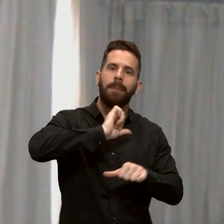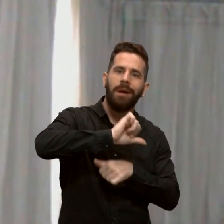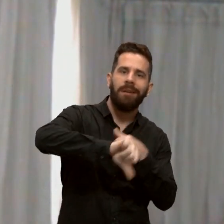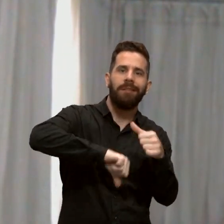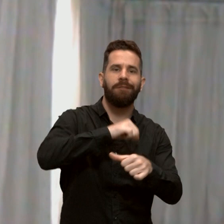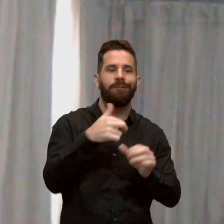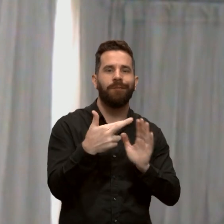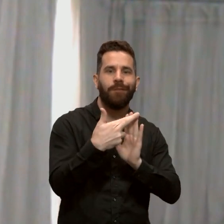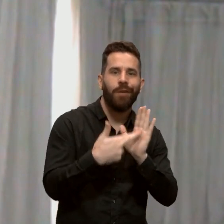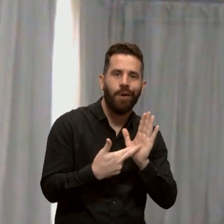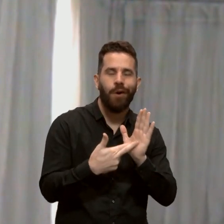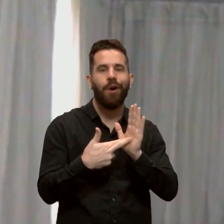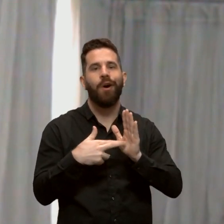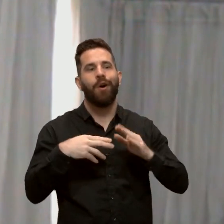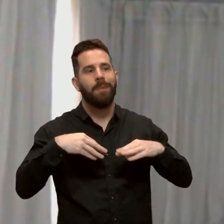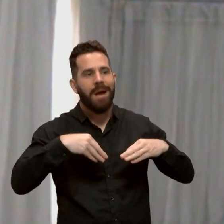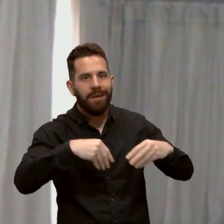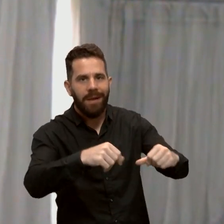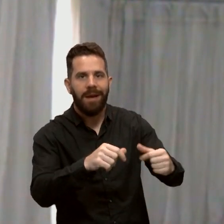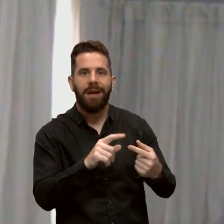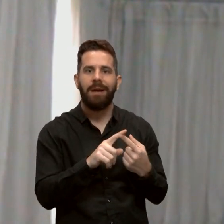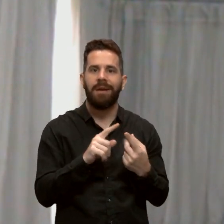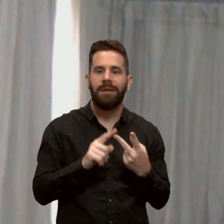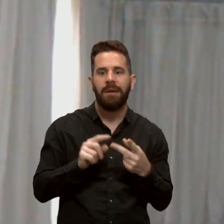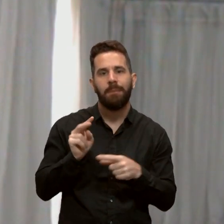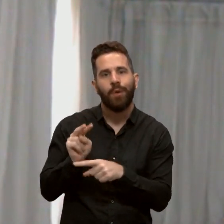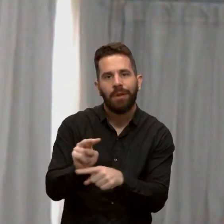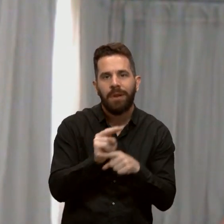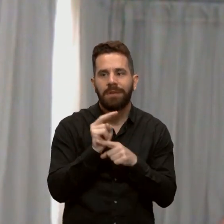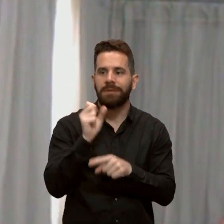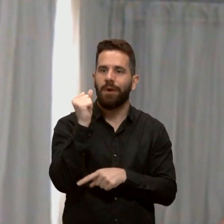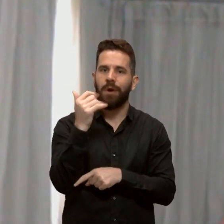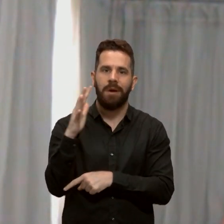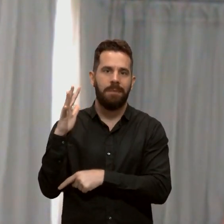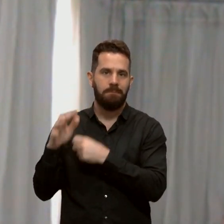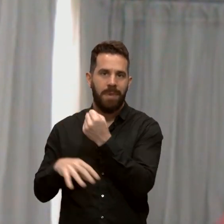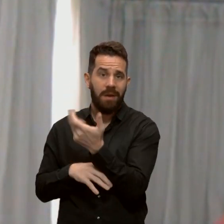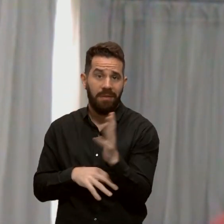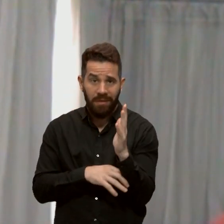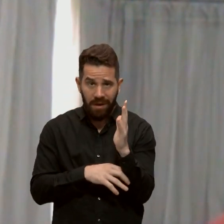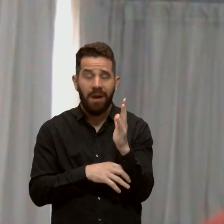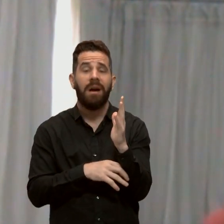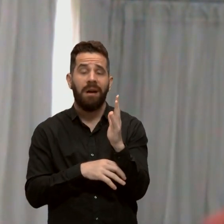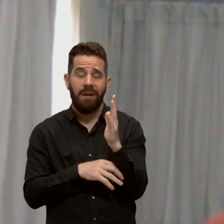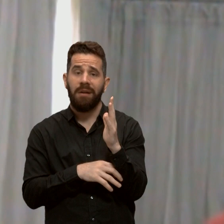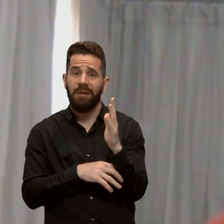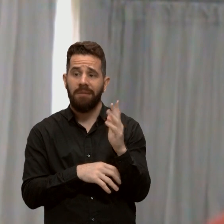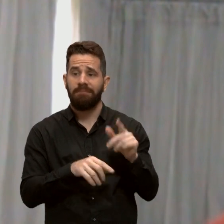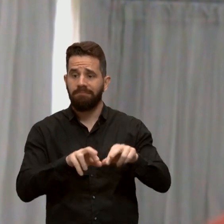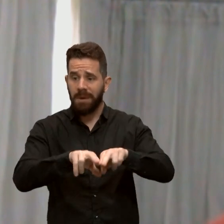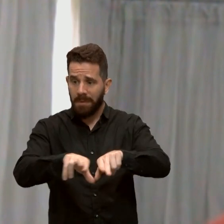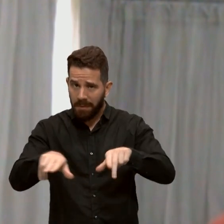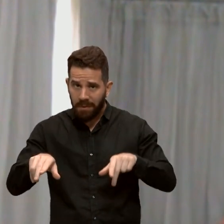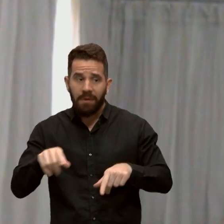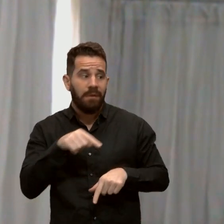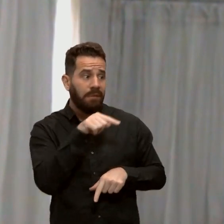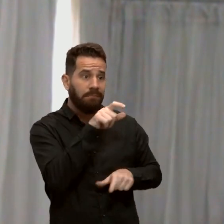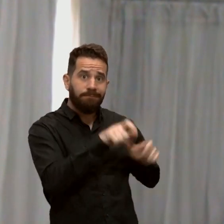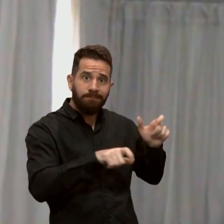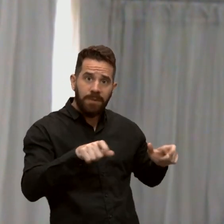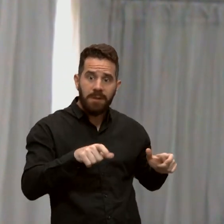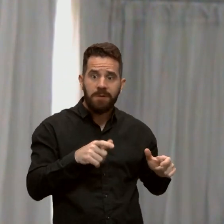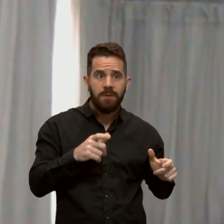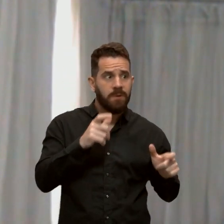proteção ambiental, e tal, está ameaçada por conta dessa conjuntura mesmo que a gente vive hoje. A